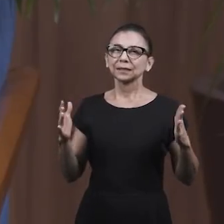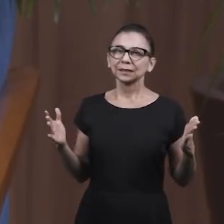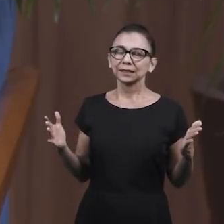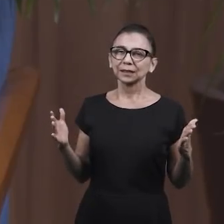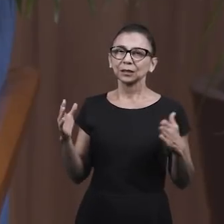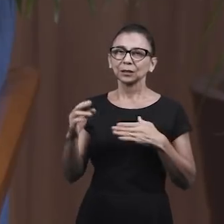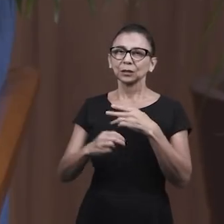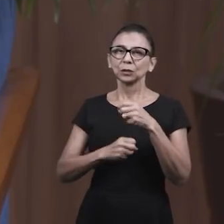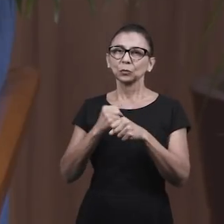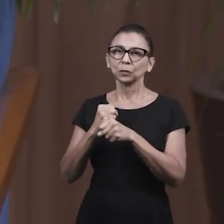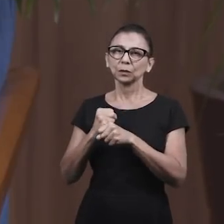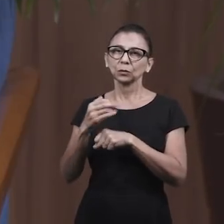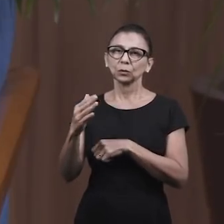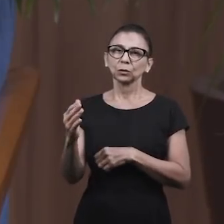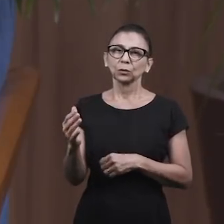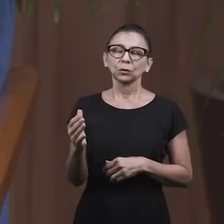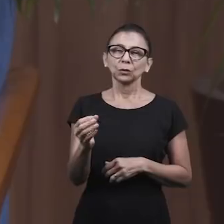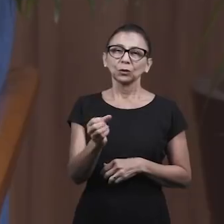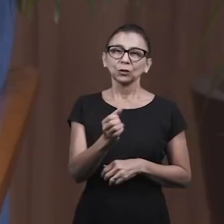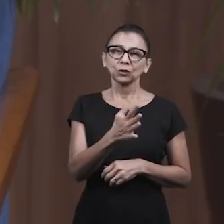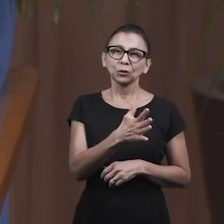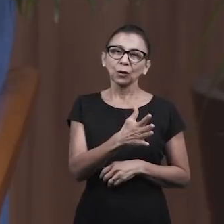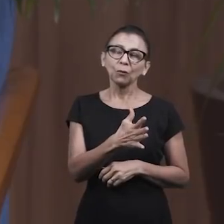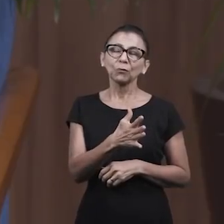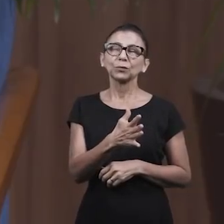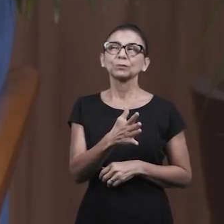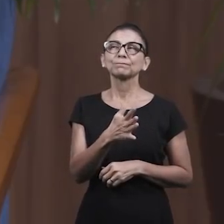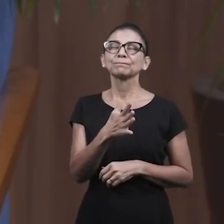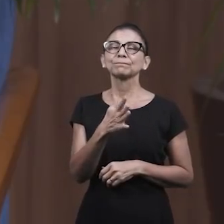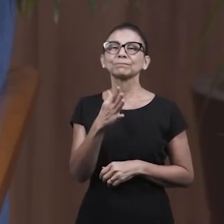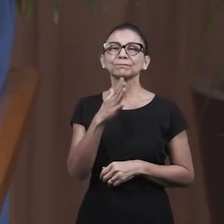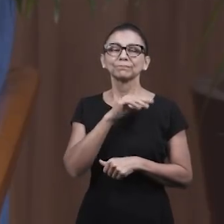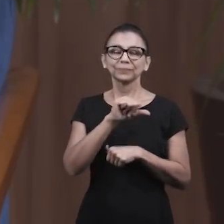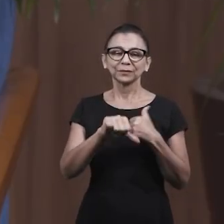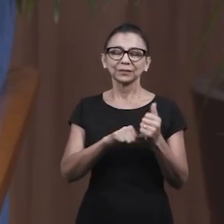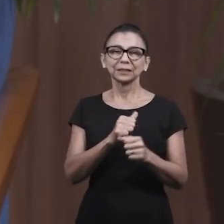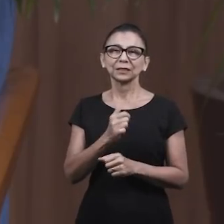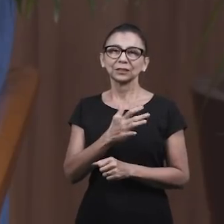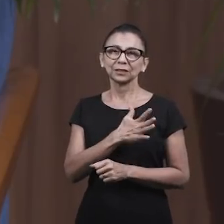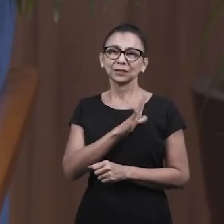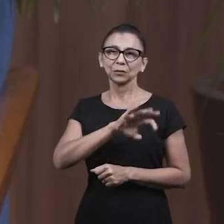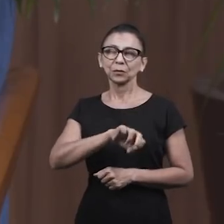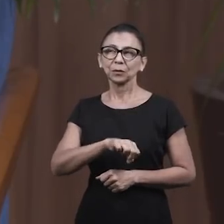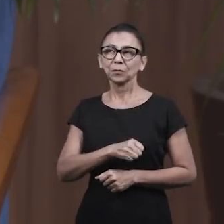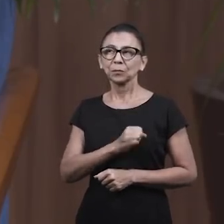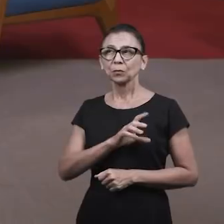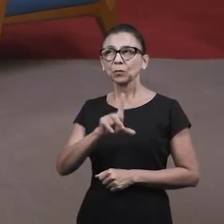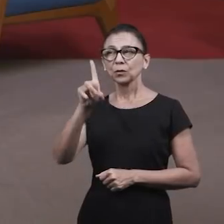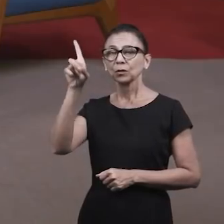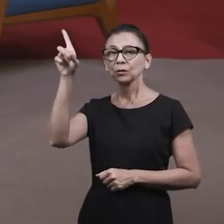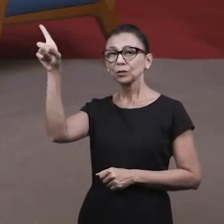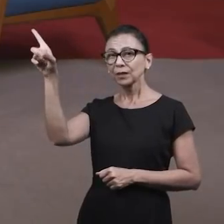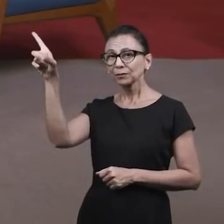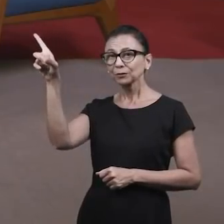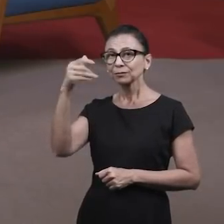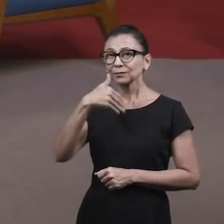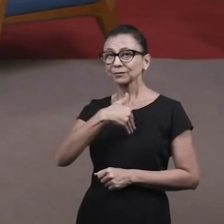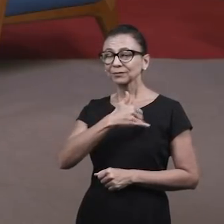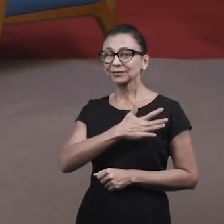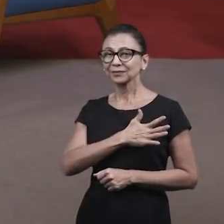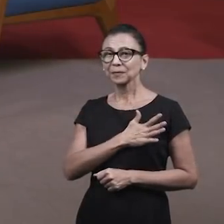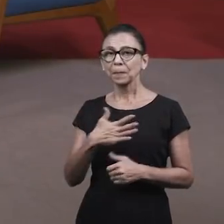este projeto e tenha a possibilidade de um encontro com aquele que deu a sua vida na cruz do Calvário por você.